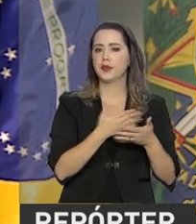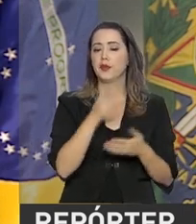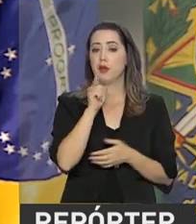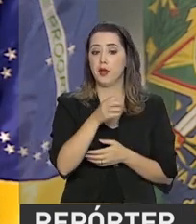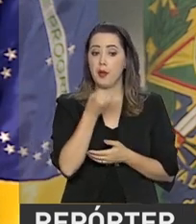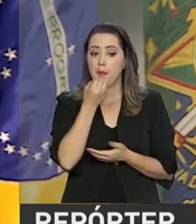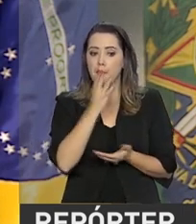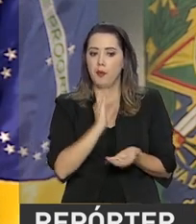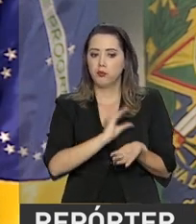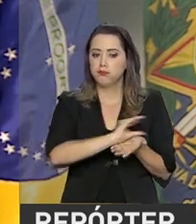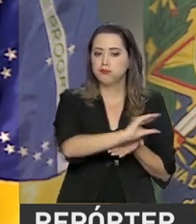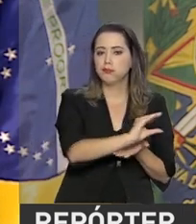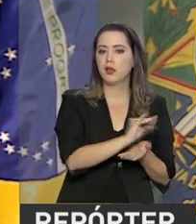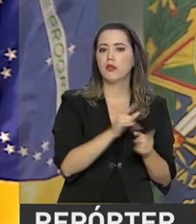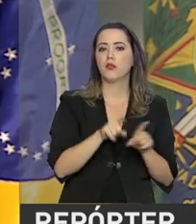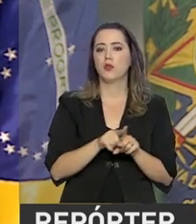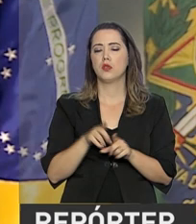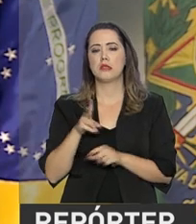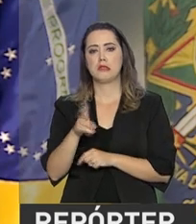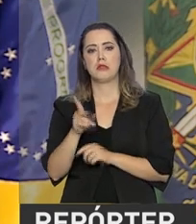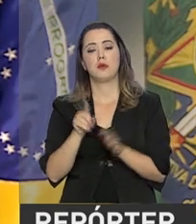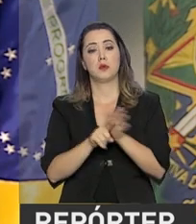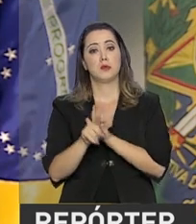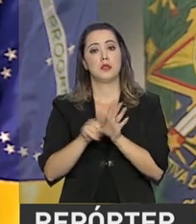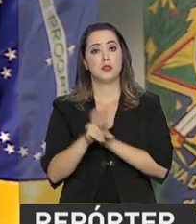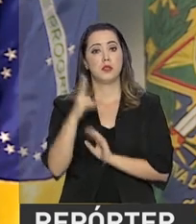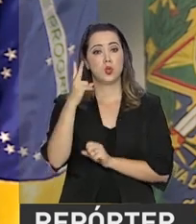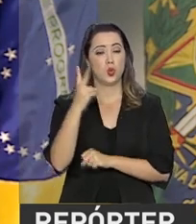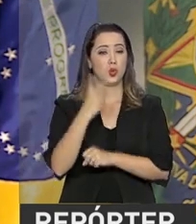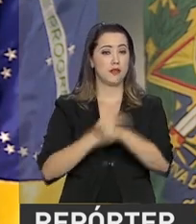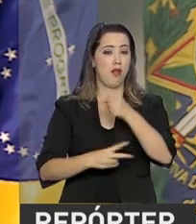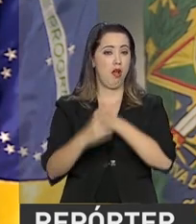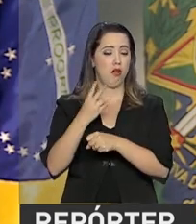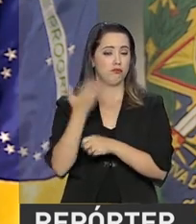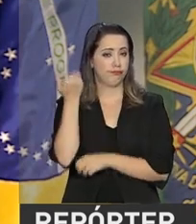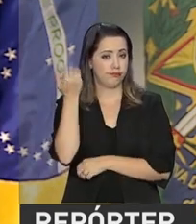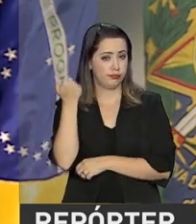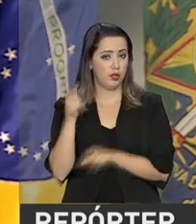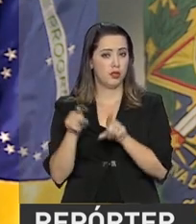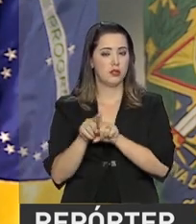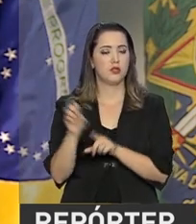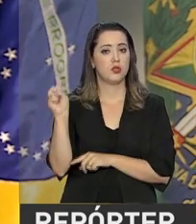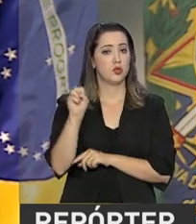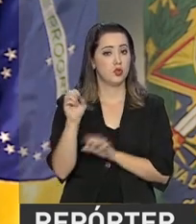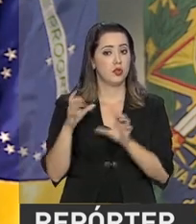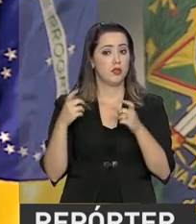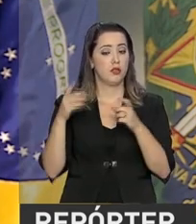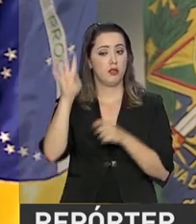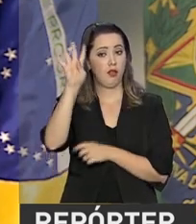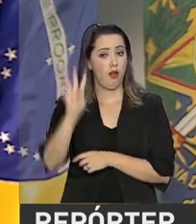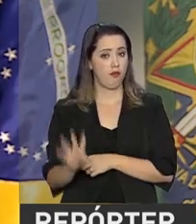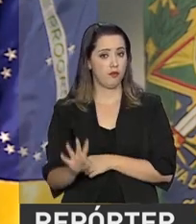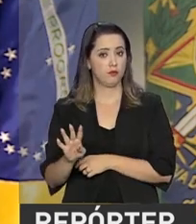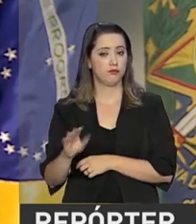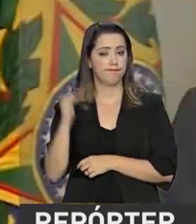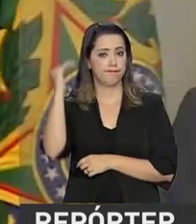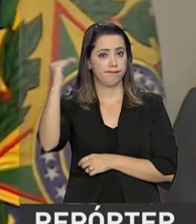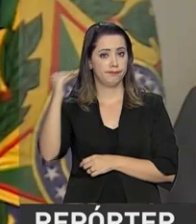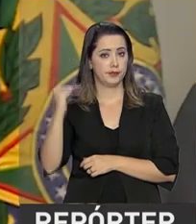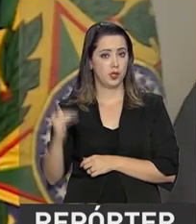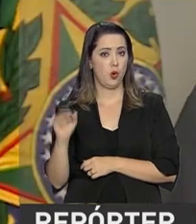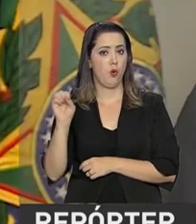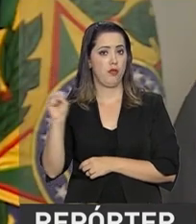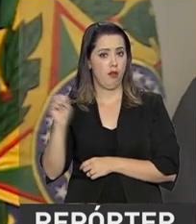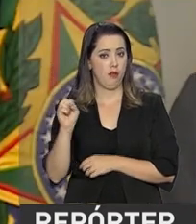pesquisa é feita e 22 anos na última o brasil estava em oitavo lugar e agora repito está em segundo lugar